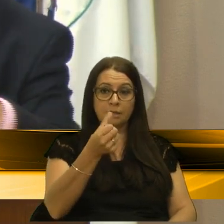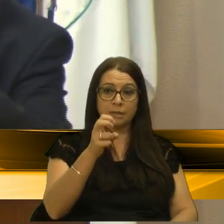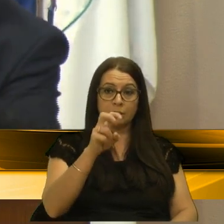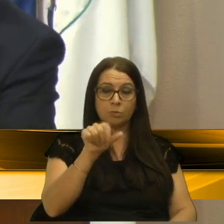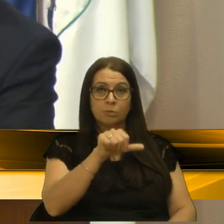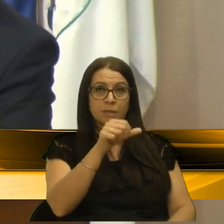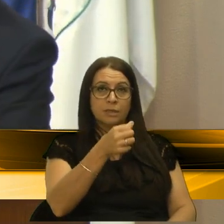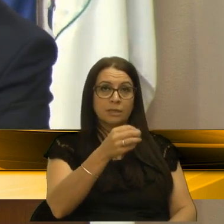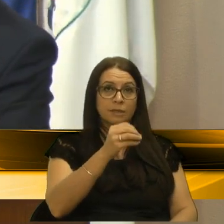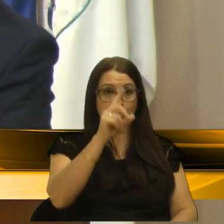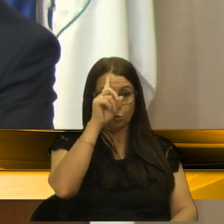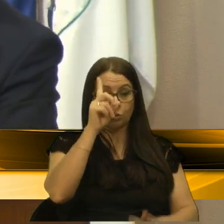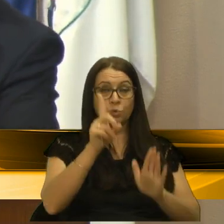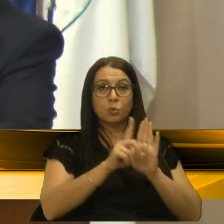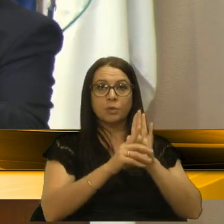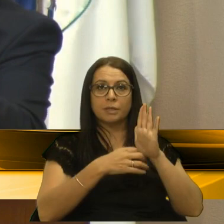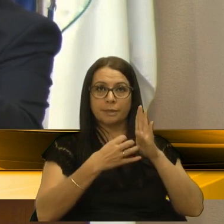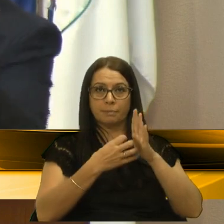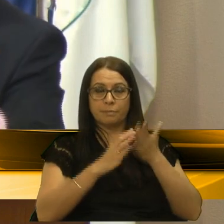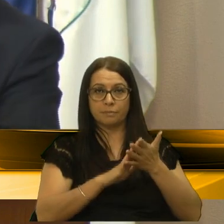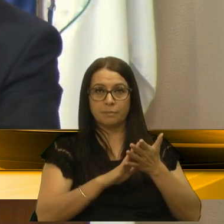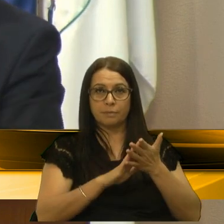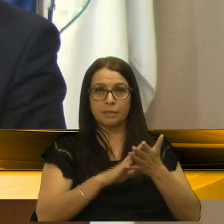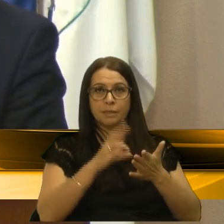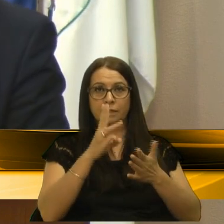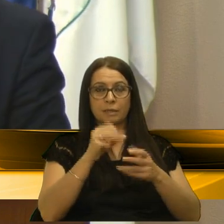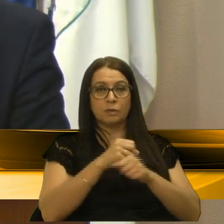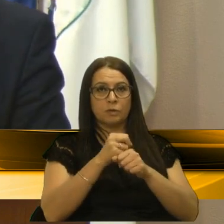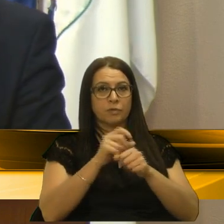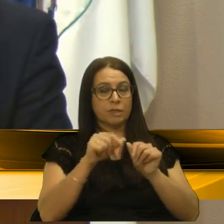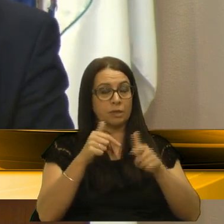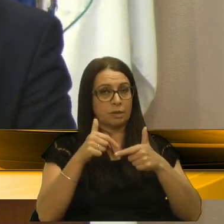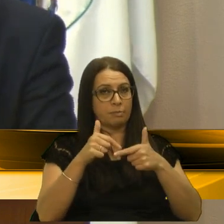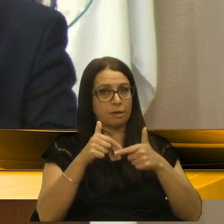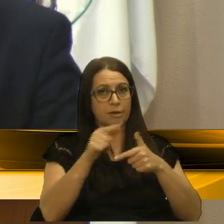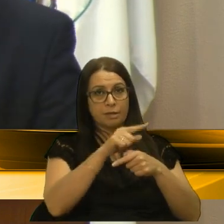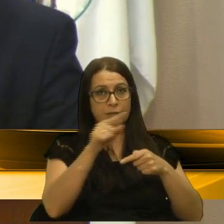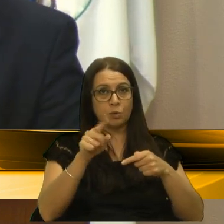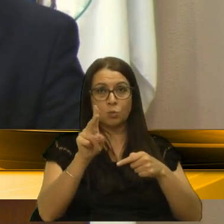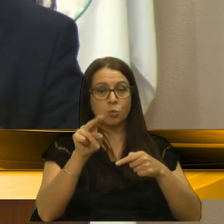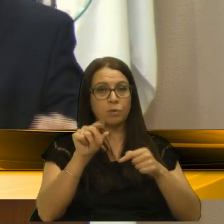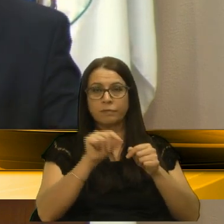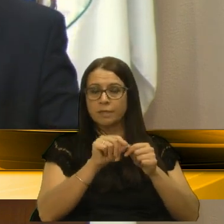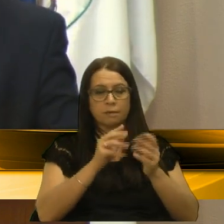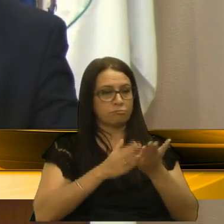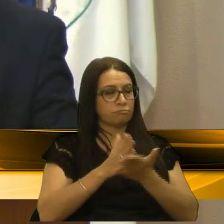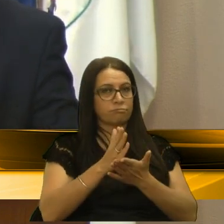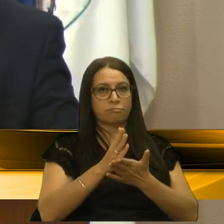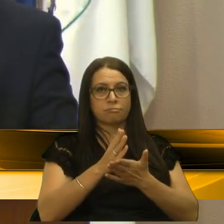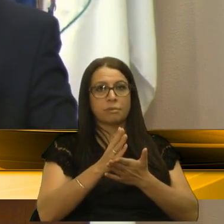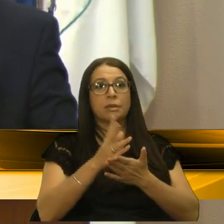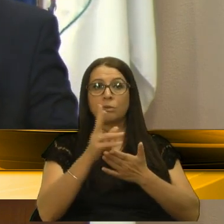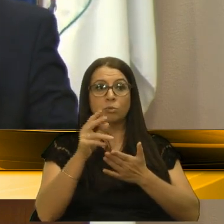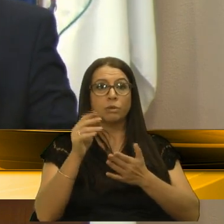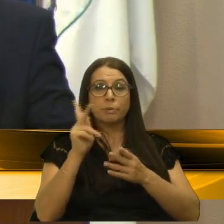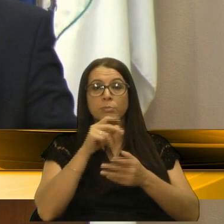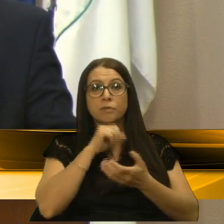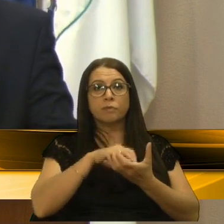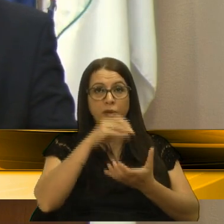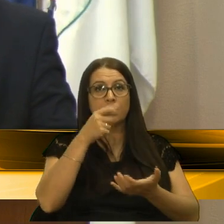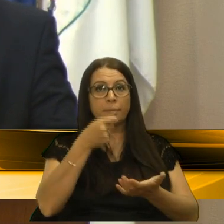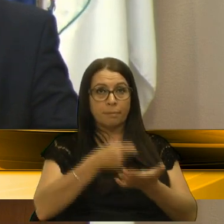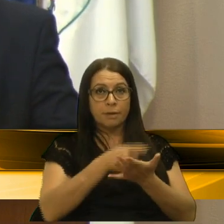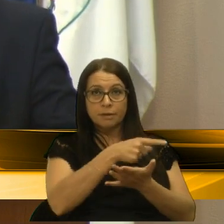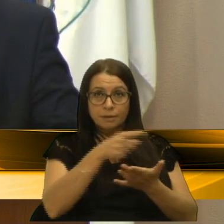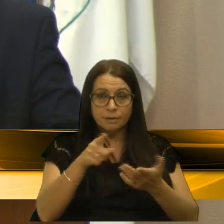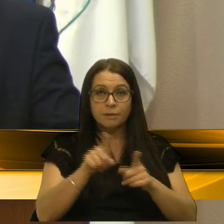os donos da empresa, que estão há 30 anos fazendo esse transporte intramunicipal, nunca cumpriram isso, cobram dos idosos, trazido aqui,